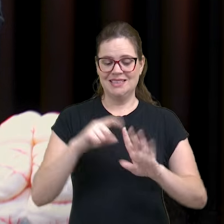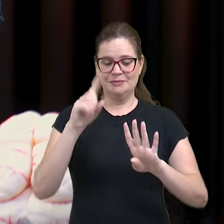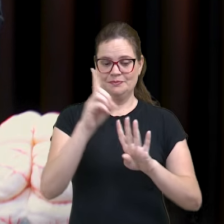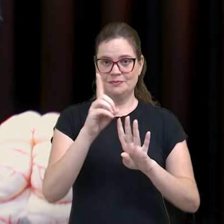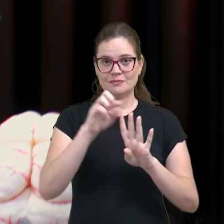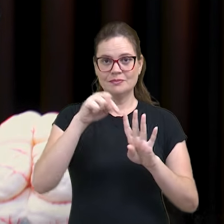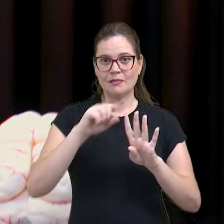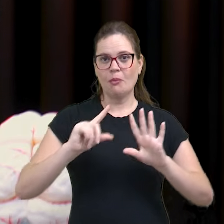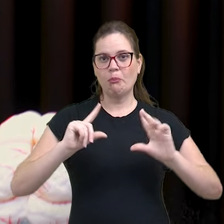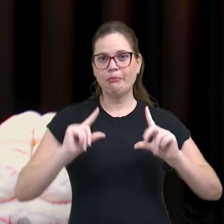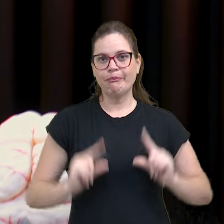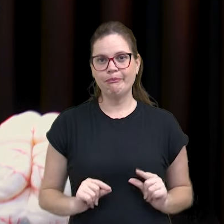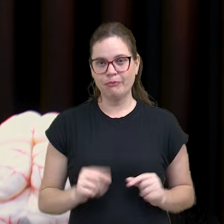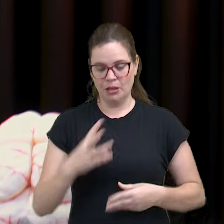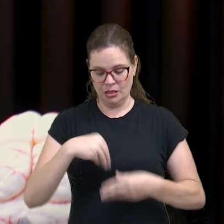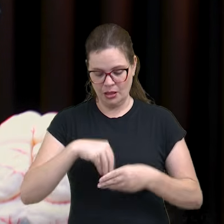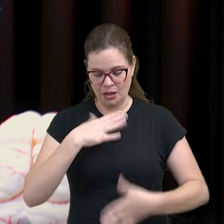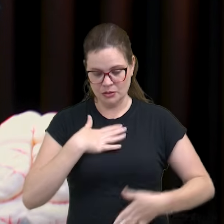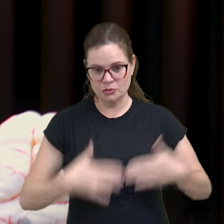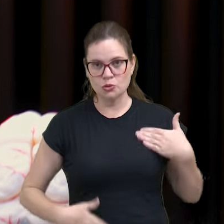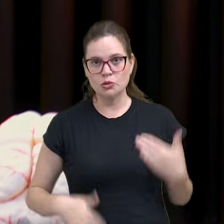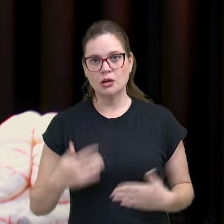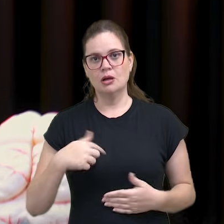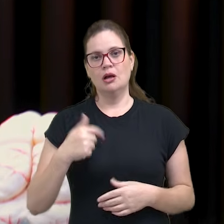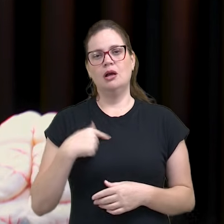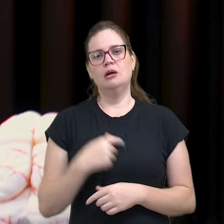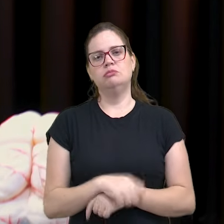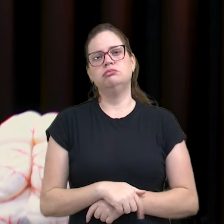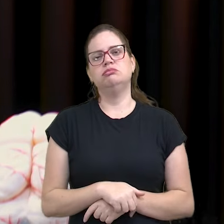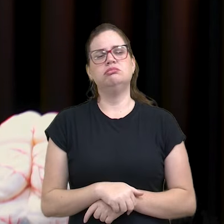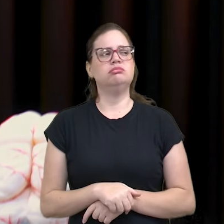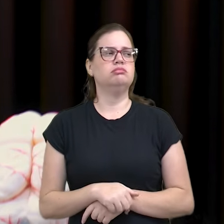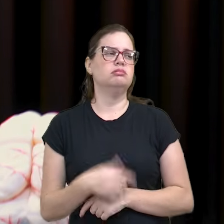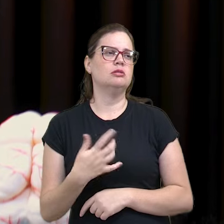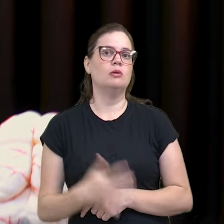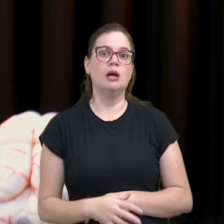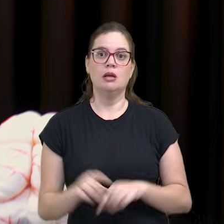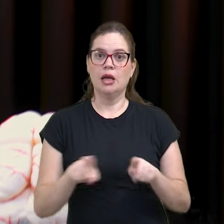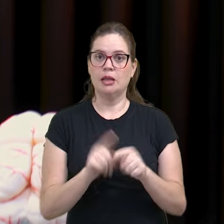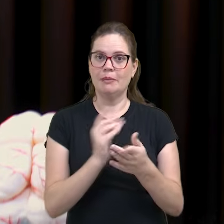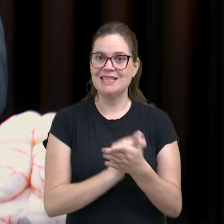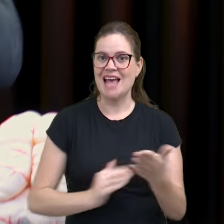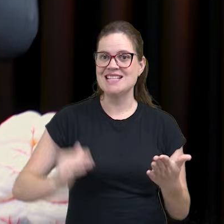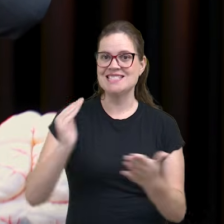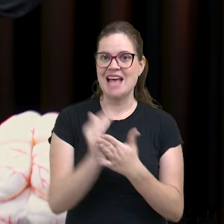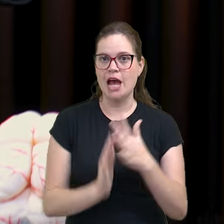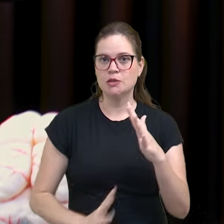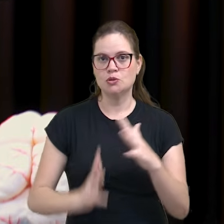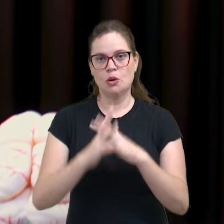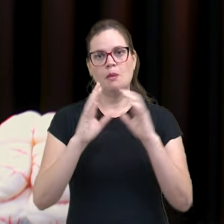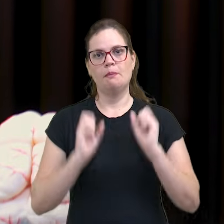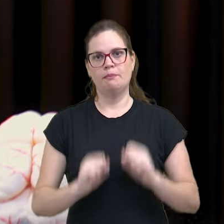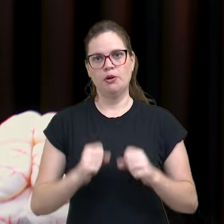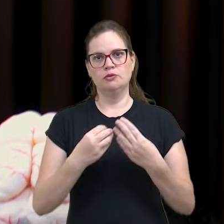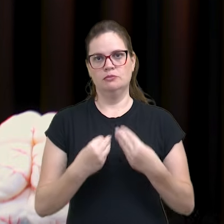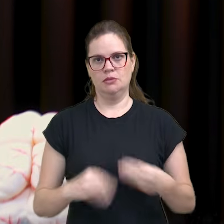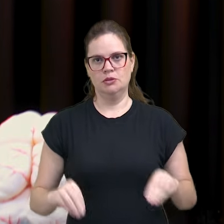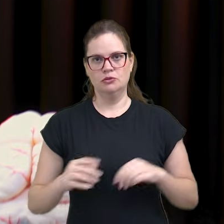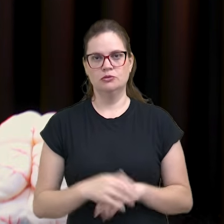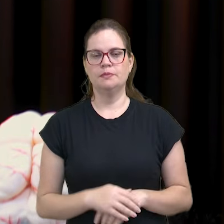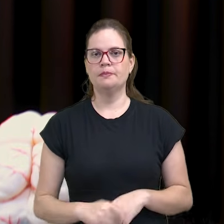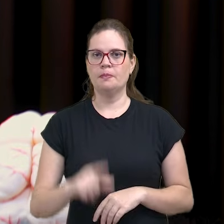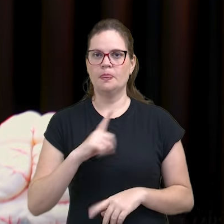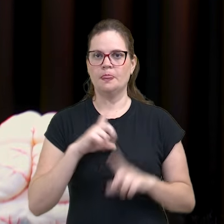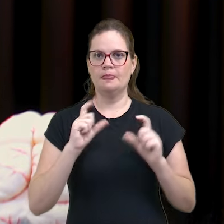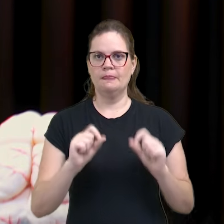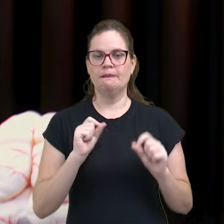ela paralisa a pessoa. Como o excesso também traz prejuízos. Nós temos a dopamina tônica, que é aquela que é produzida